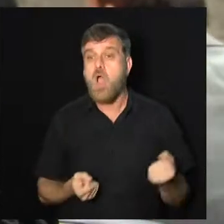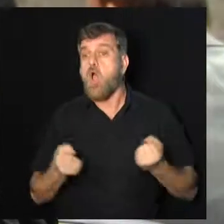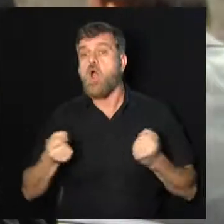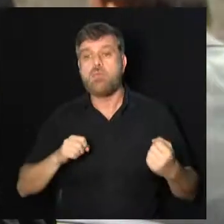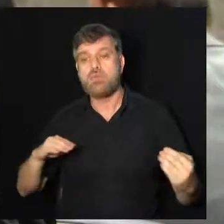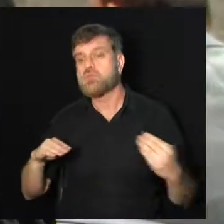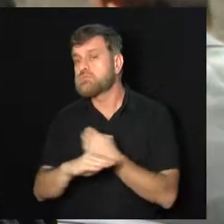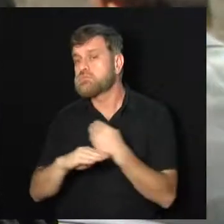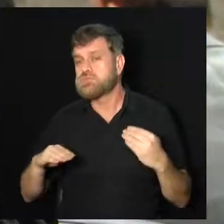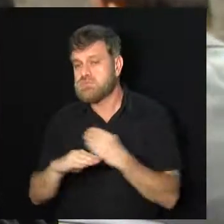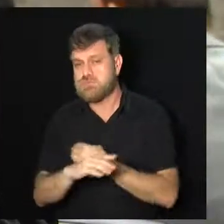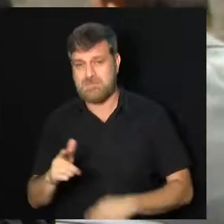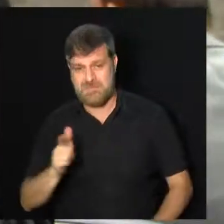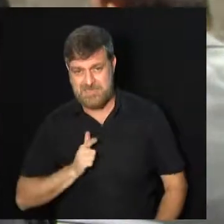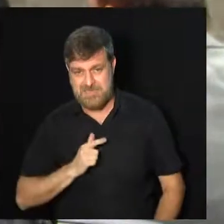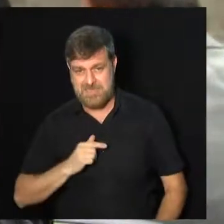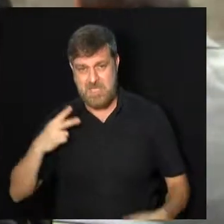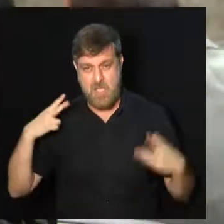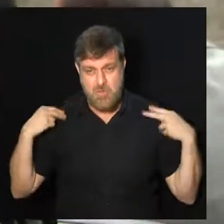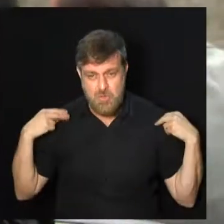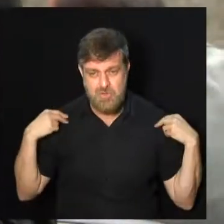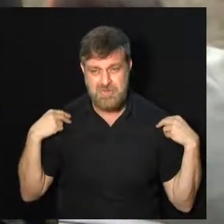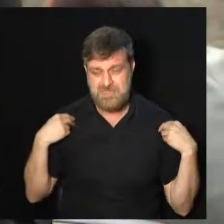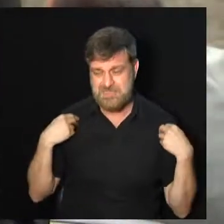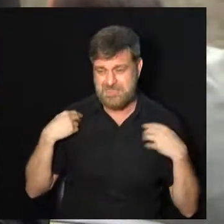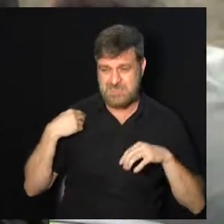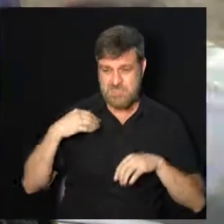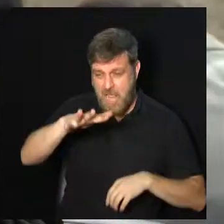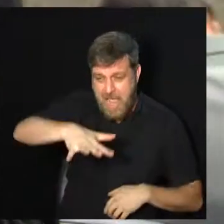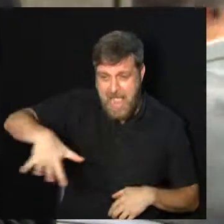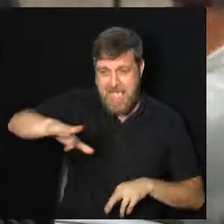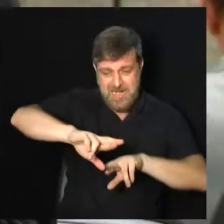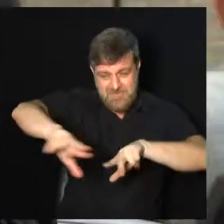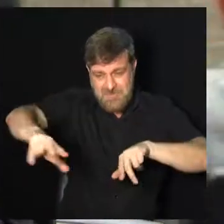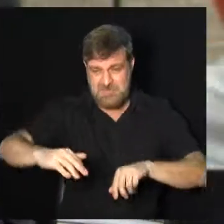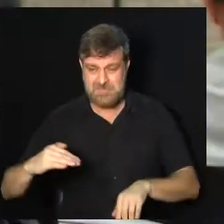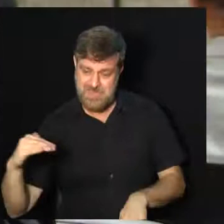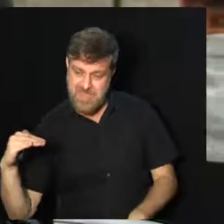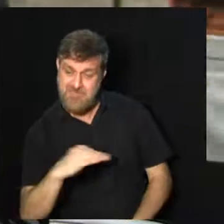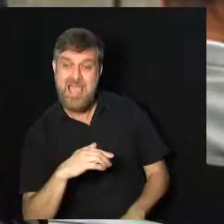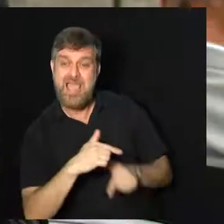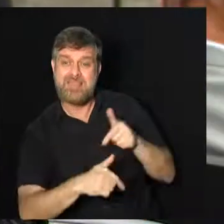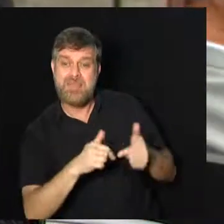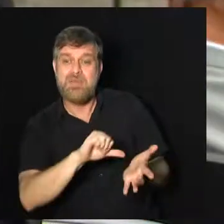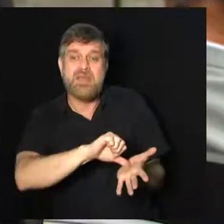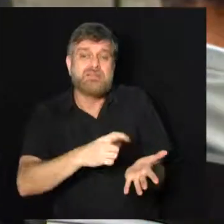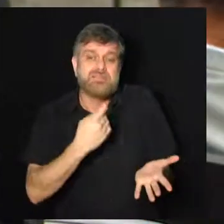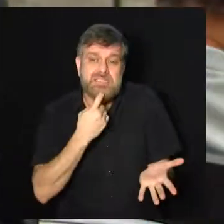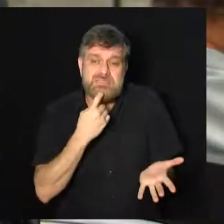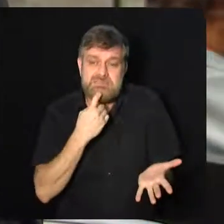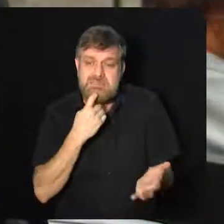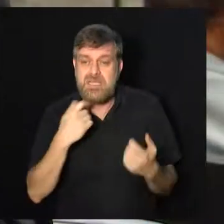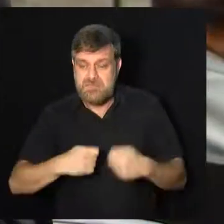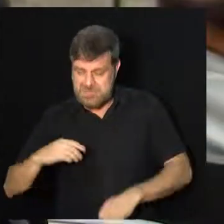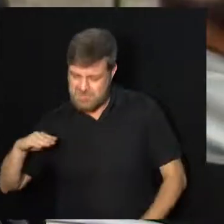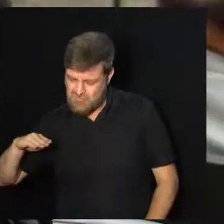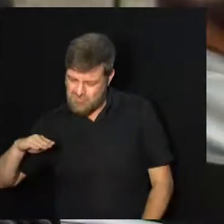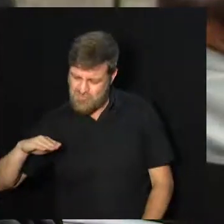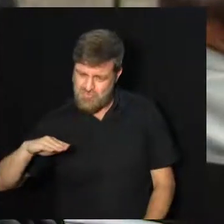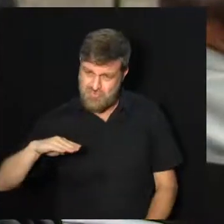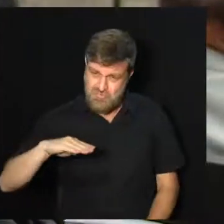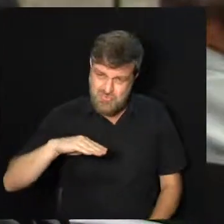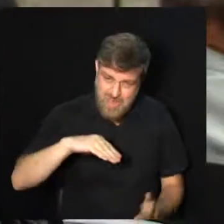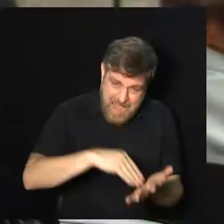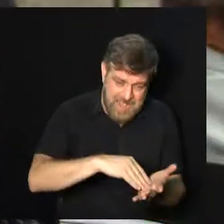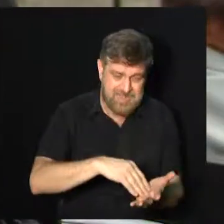local. Alguns motoristas de outras regiões que fazem trabalho ali na região central, que se deslocam à região central e percebem